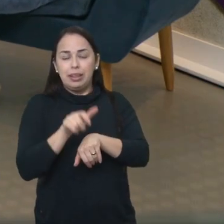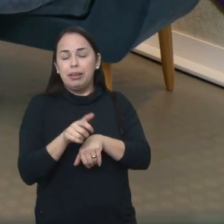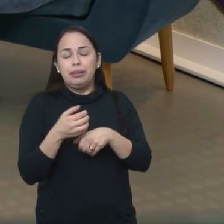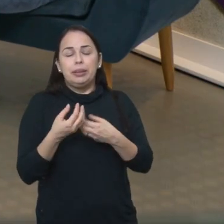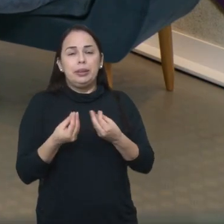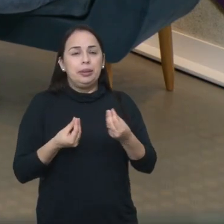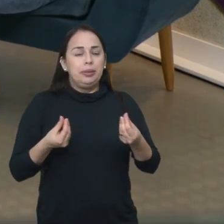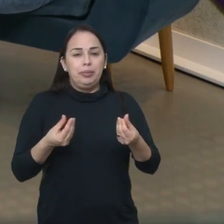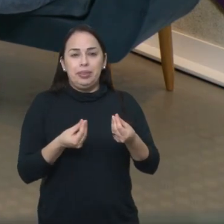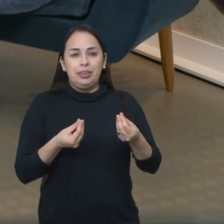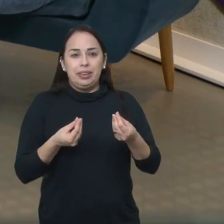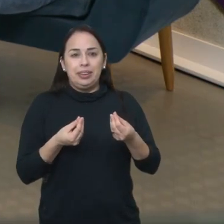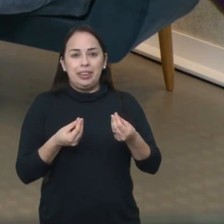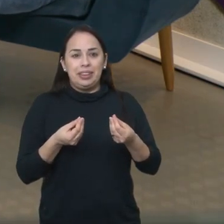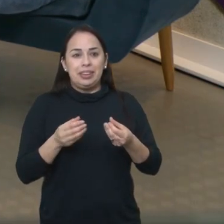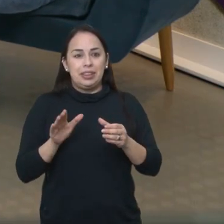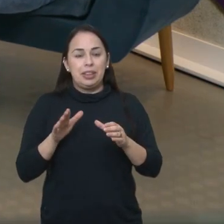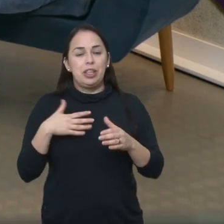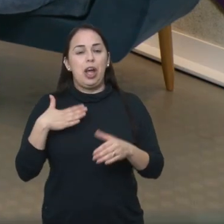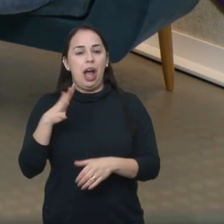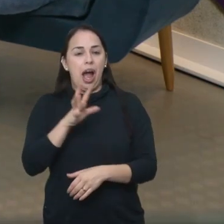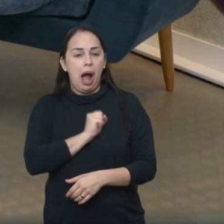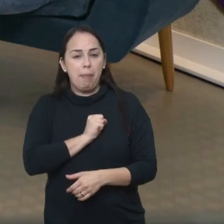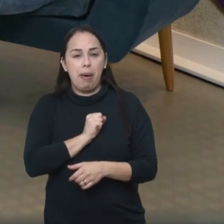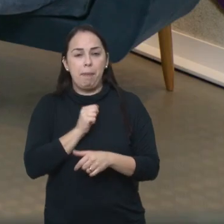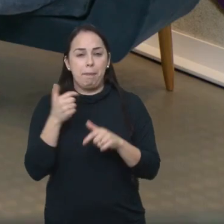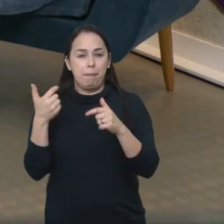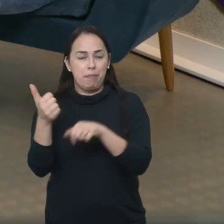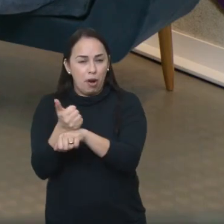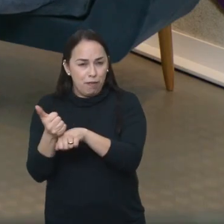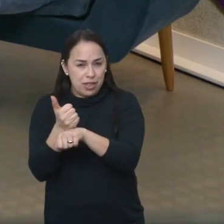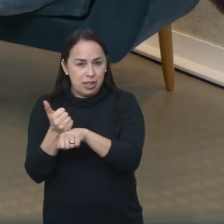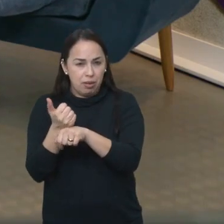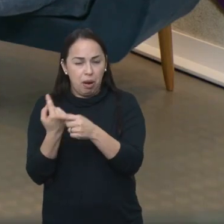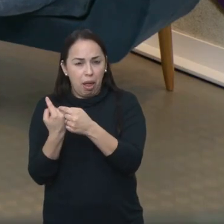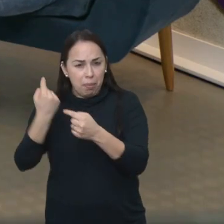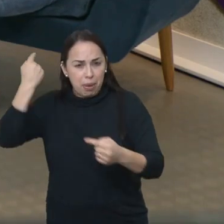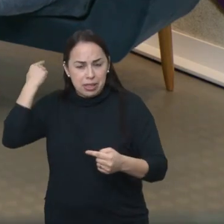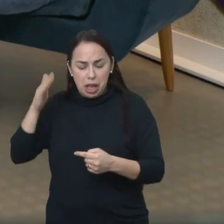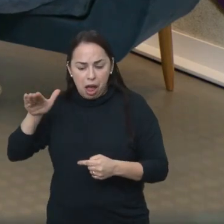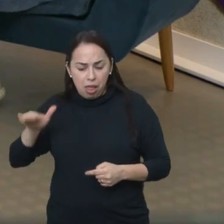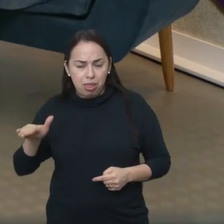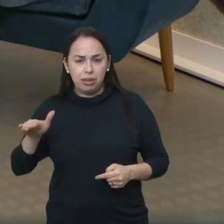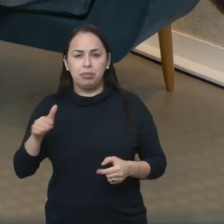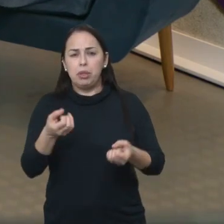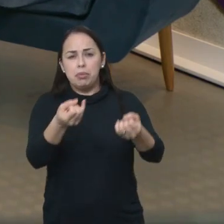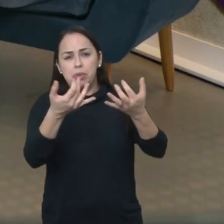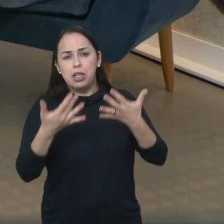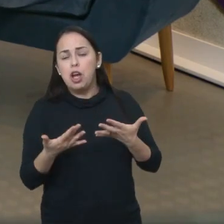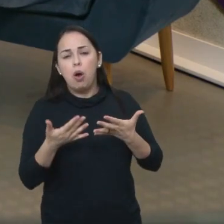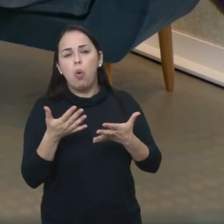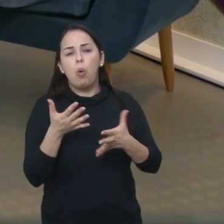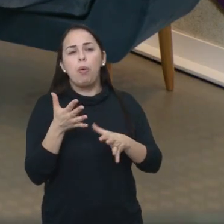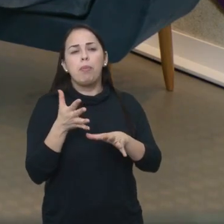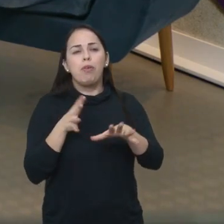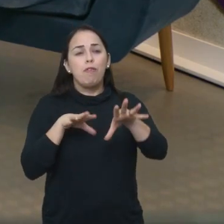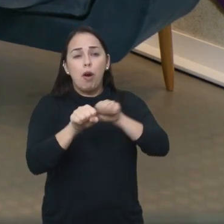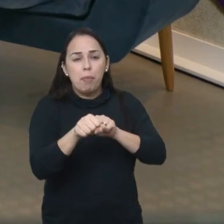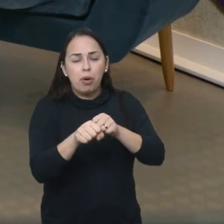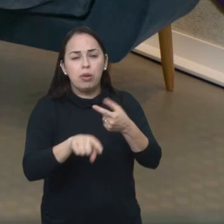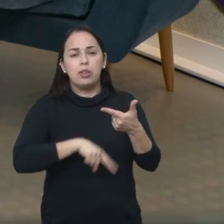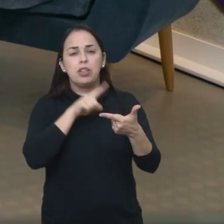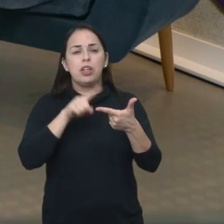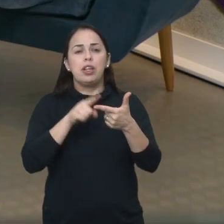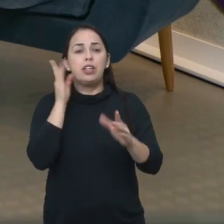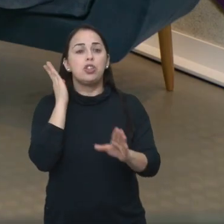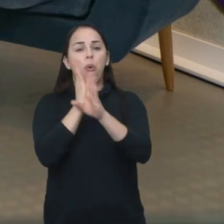você tem uma Isso. relação muito forte com essa profissão já Sim. desde a infância, né? Eu queria que você Exato. contasse um pouco da sua formação, como que